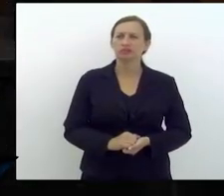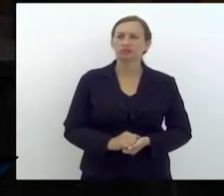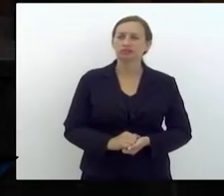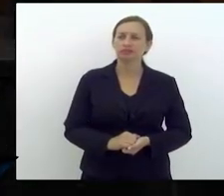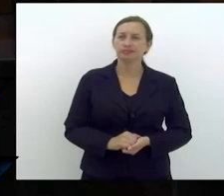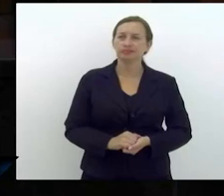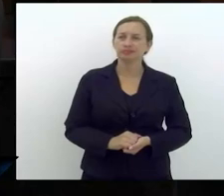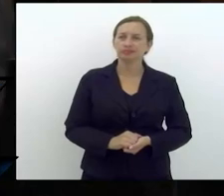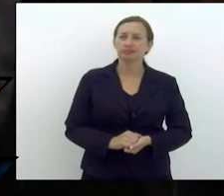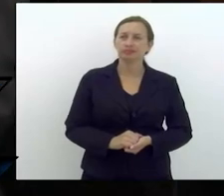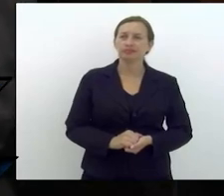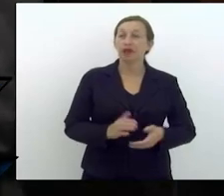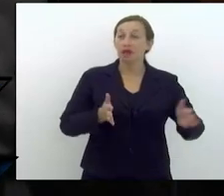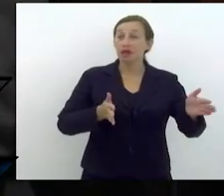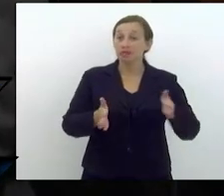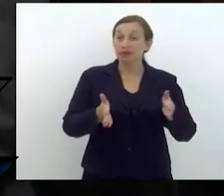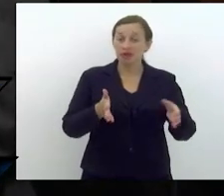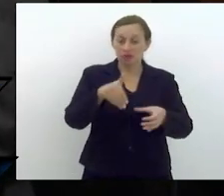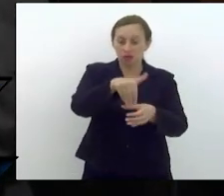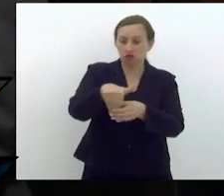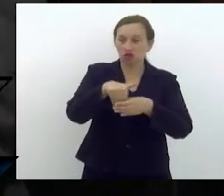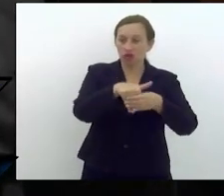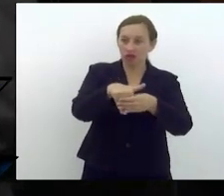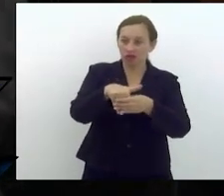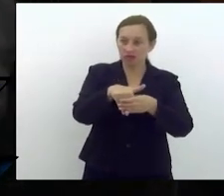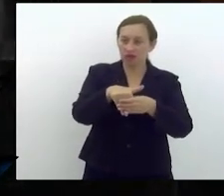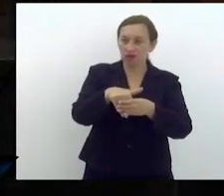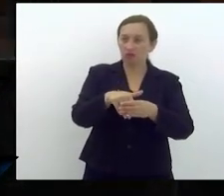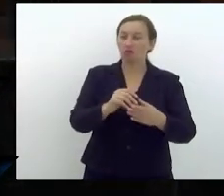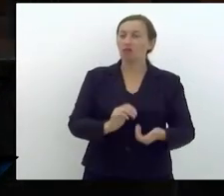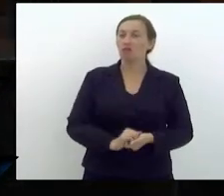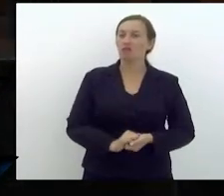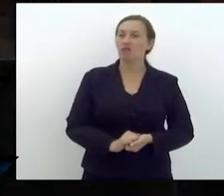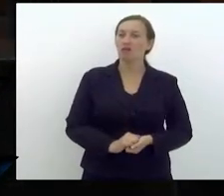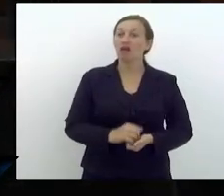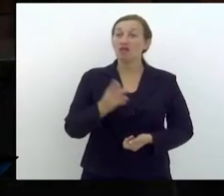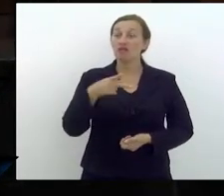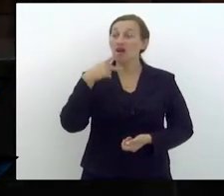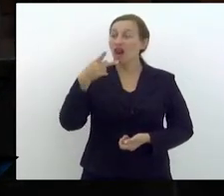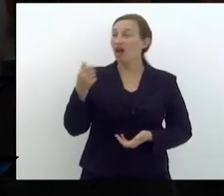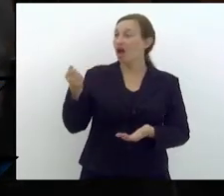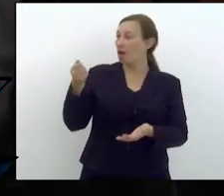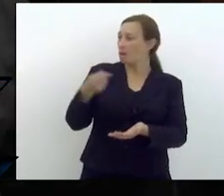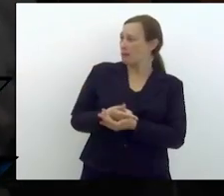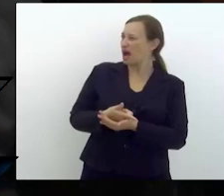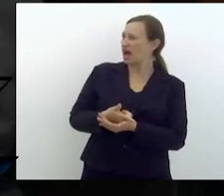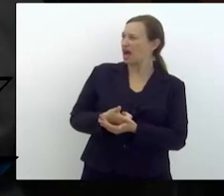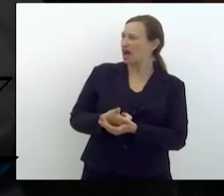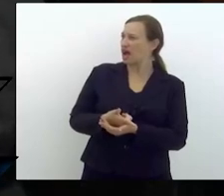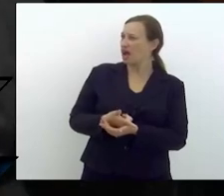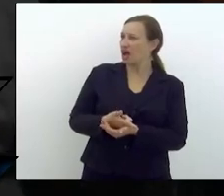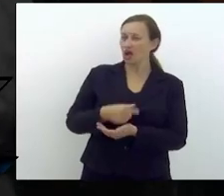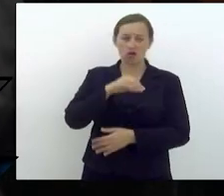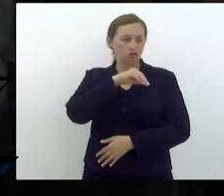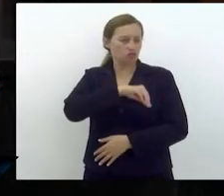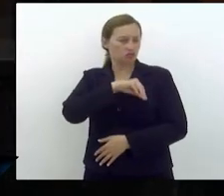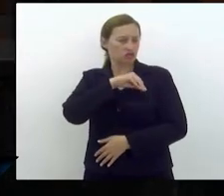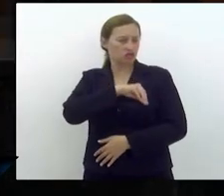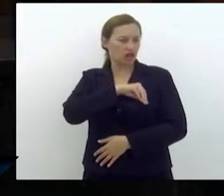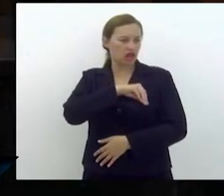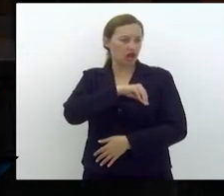em campanha afirmar que pagaria o piso Nacional